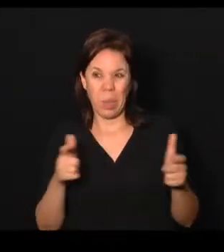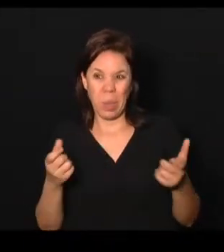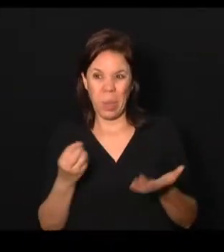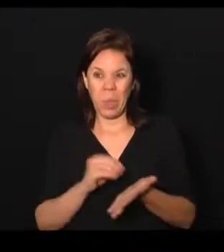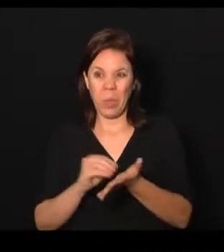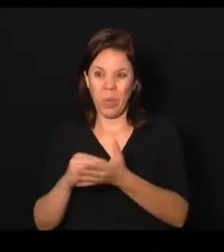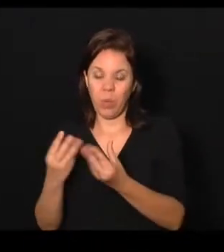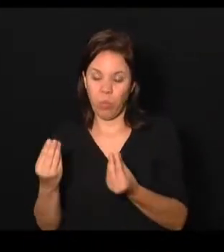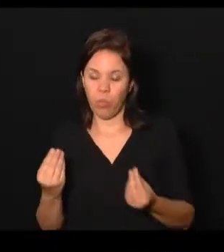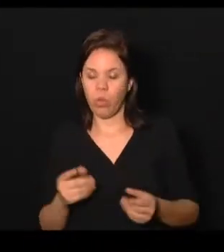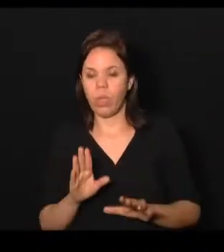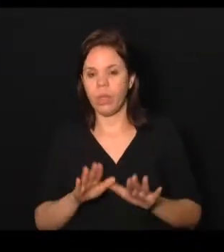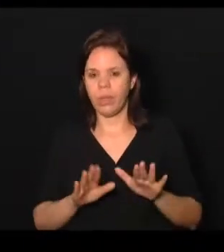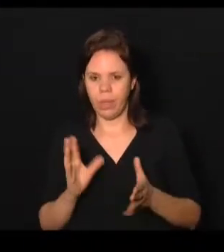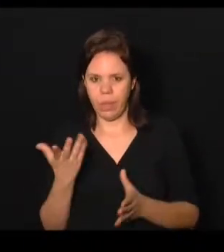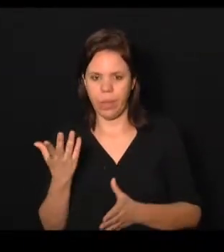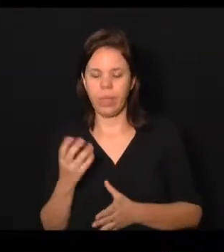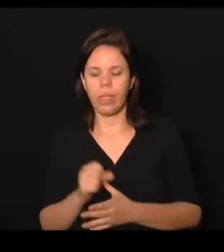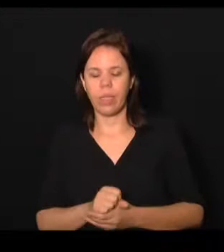que existe